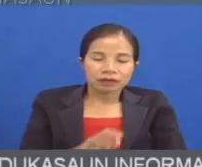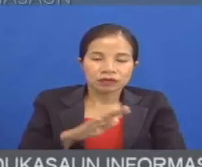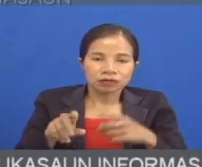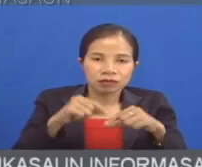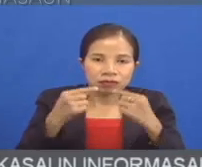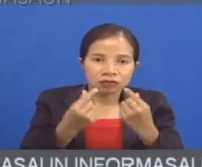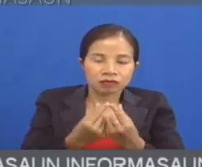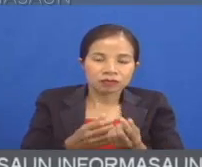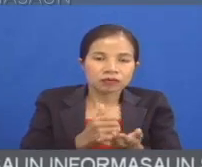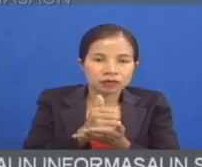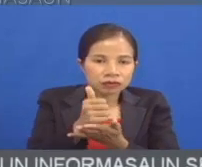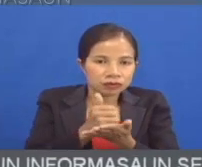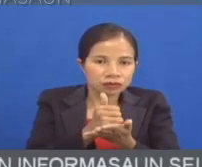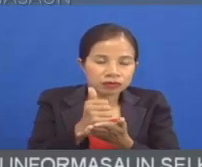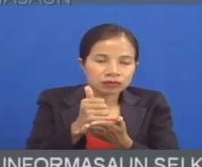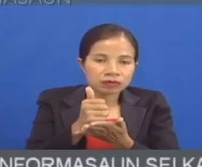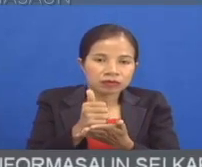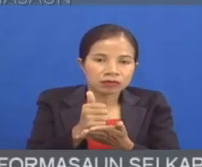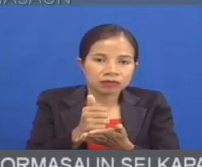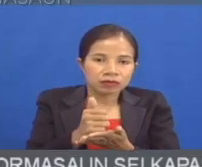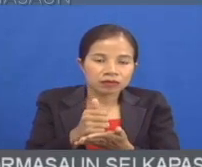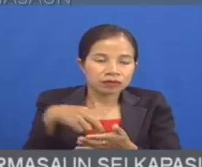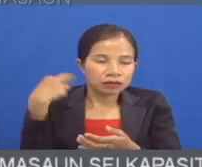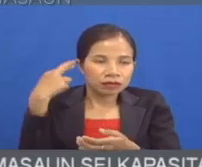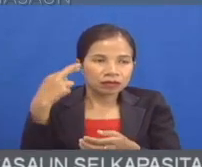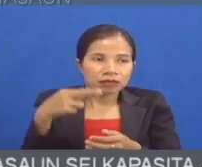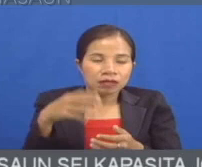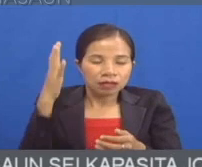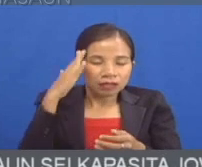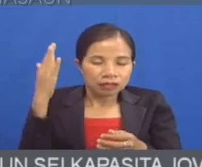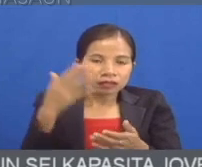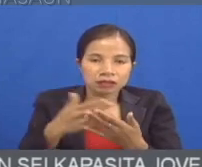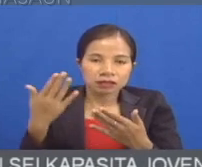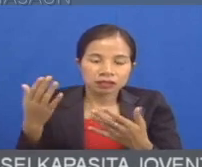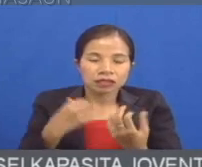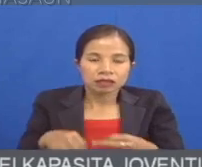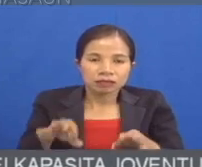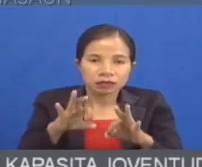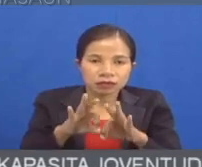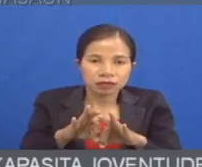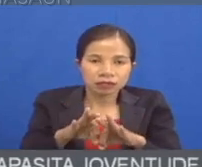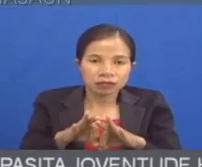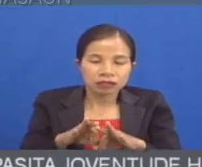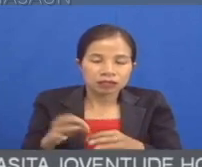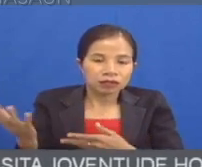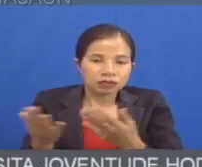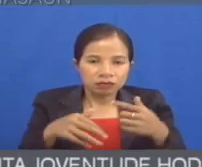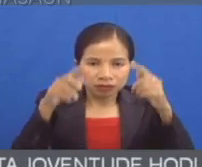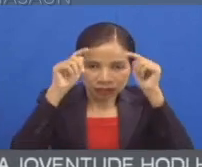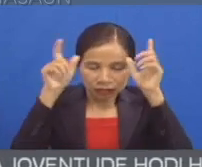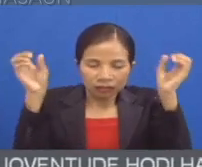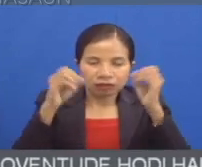Makhluk sira grupo carpentaria Ralios de Camnasa considera mobiliario importância mai